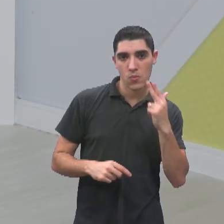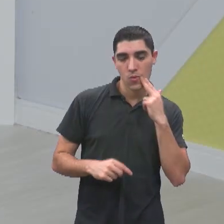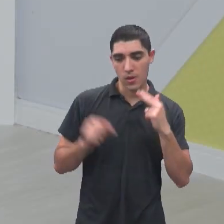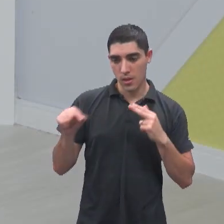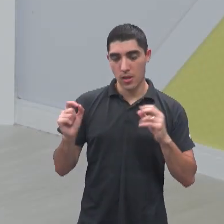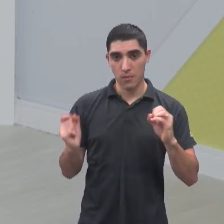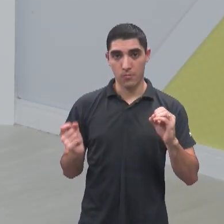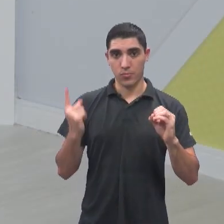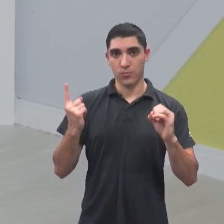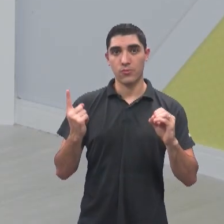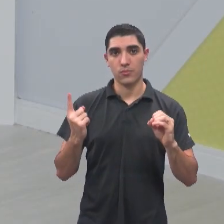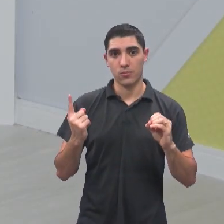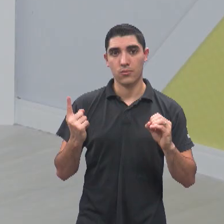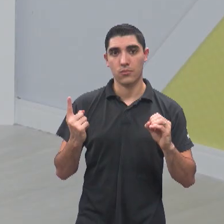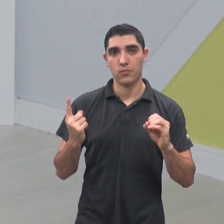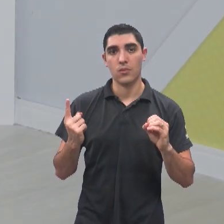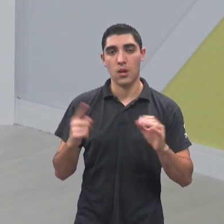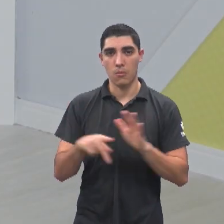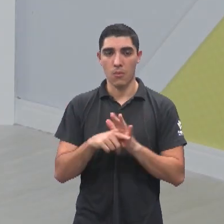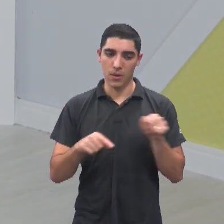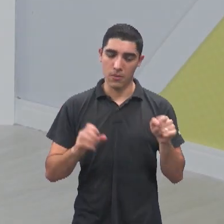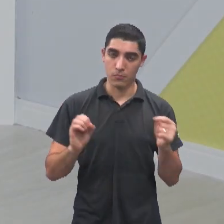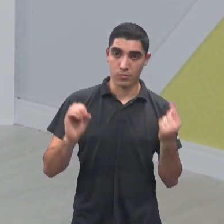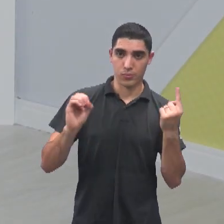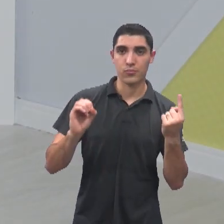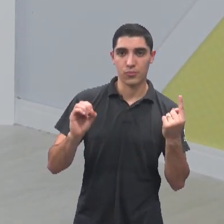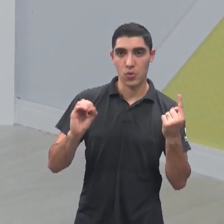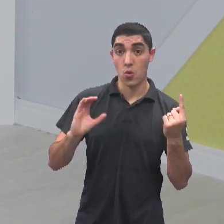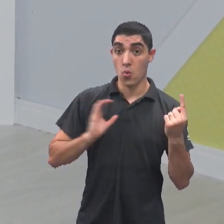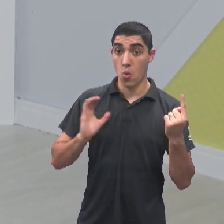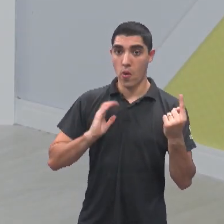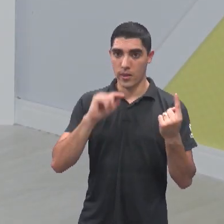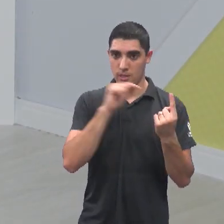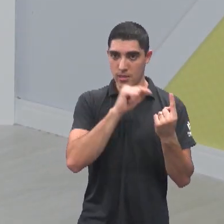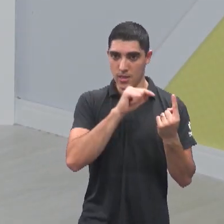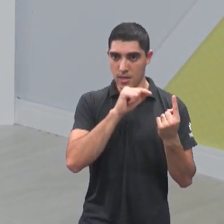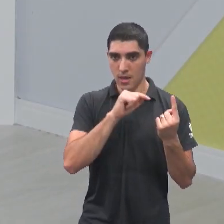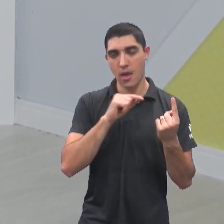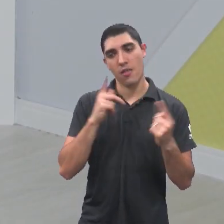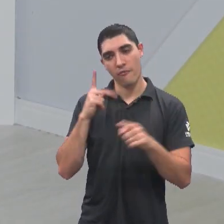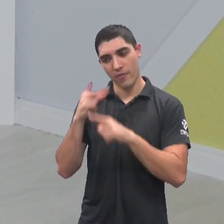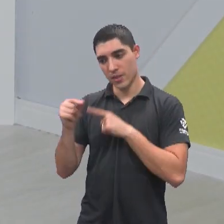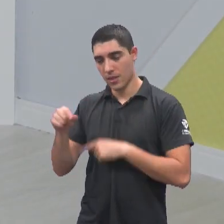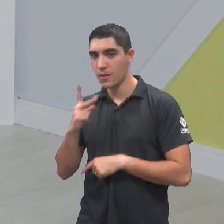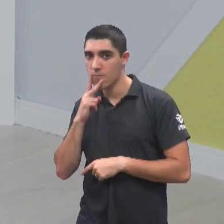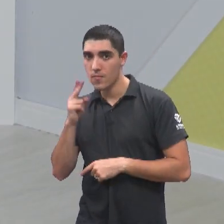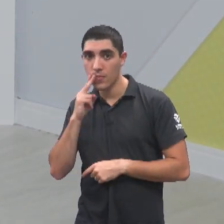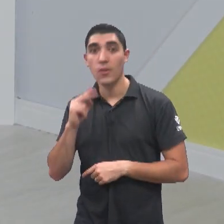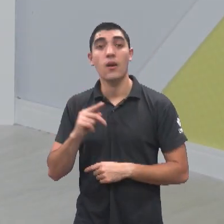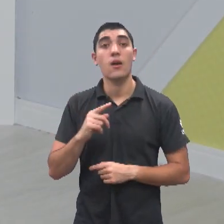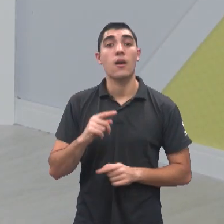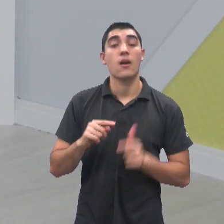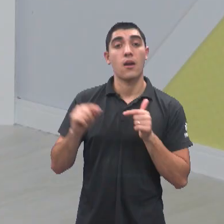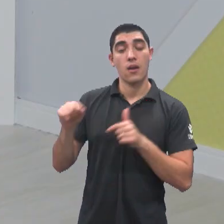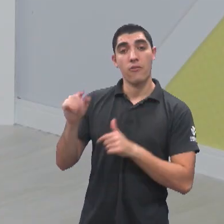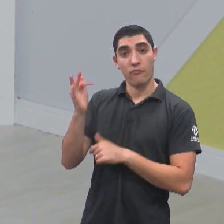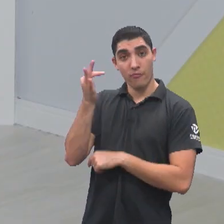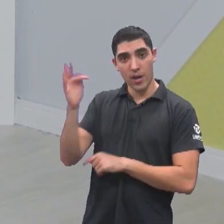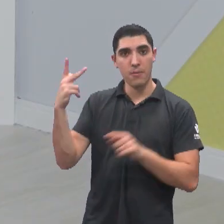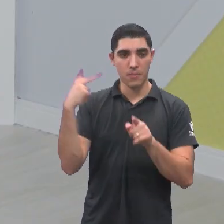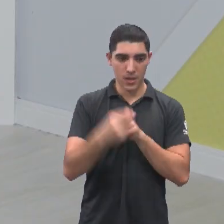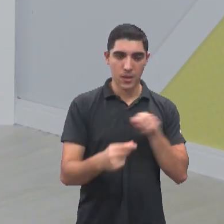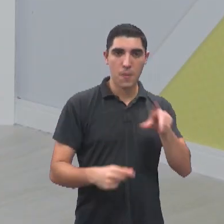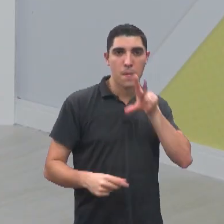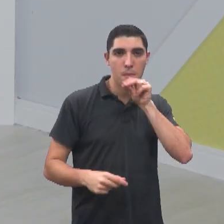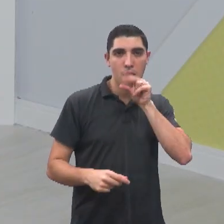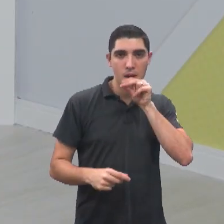Corinthians Paulista, 10º colocado, venceu a equipe do União Corinthians por 1-0. Franca bateu o Pato por 1-0 e aqui o Pinheiros